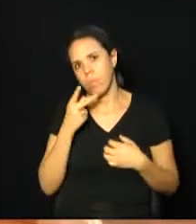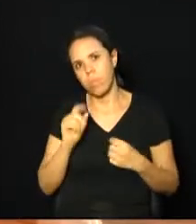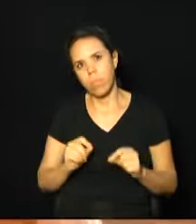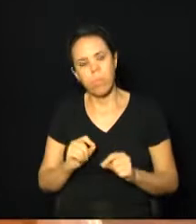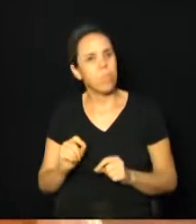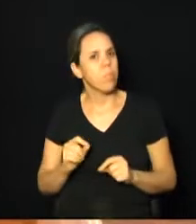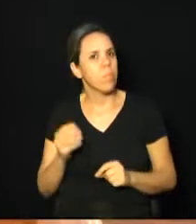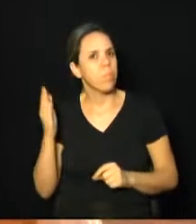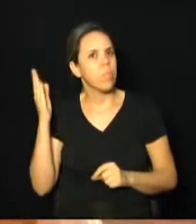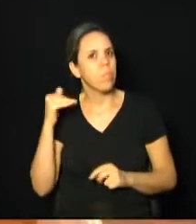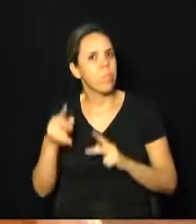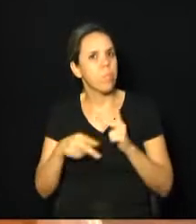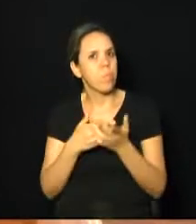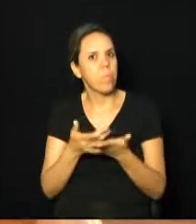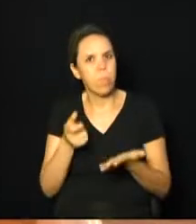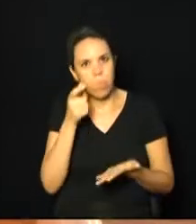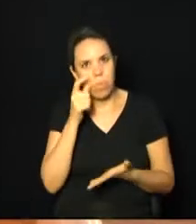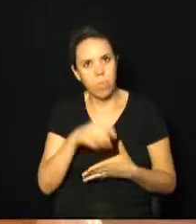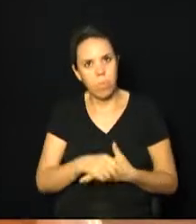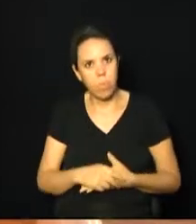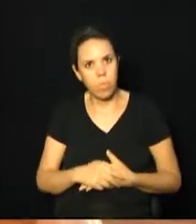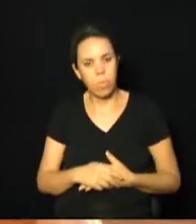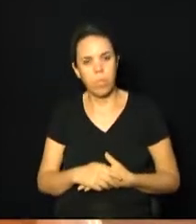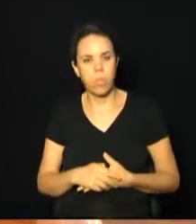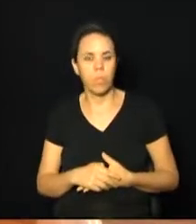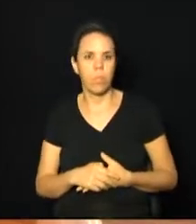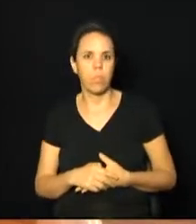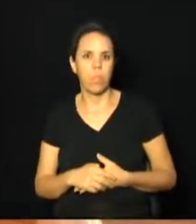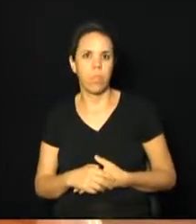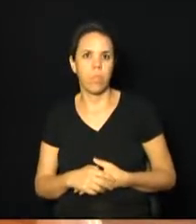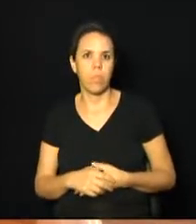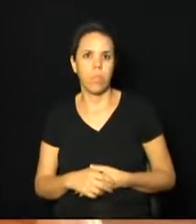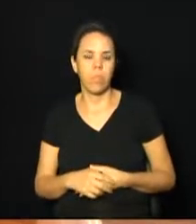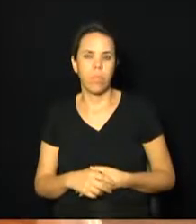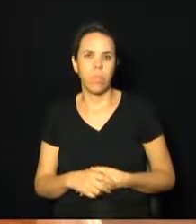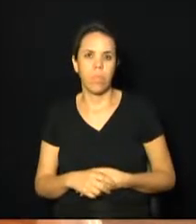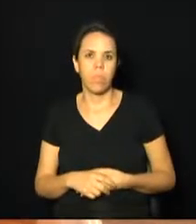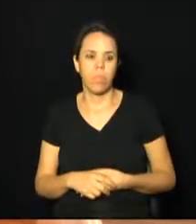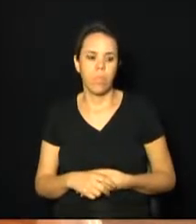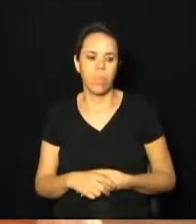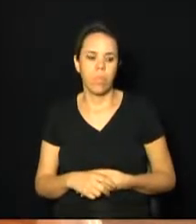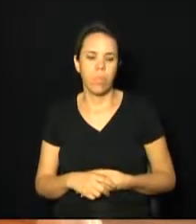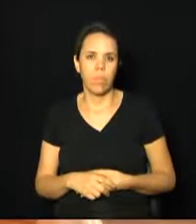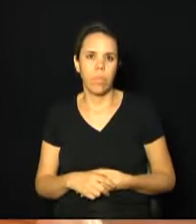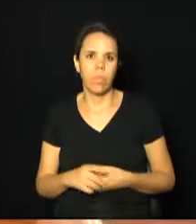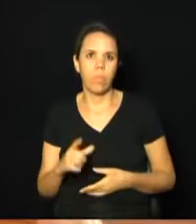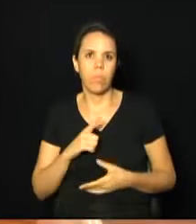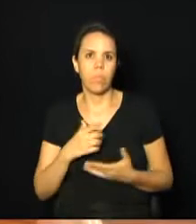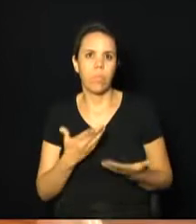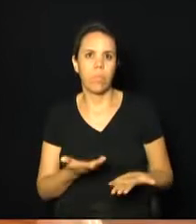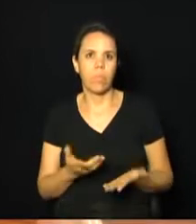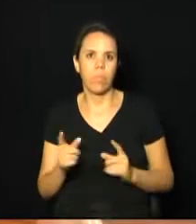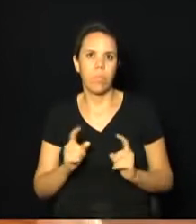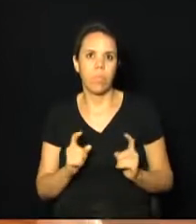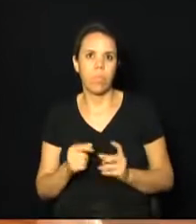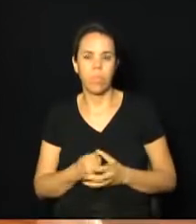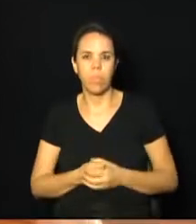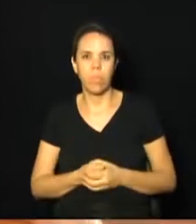né, sabendo que as pessoas estão assistindo e vendo a